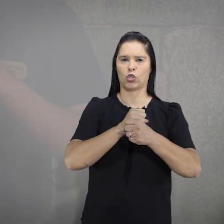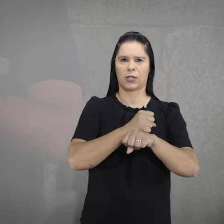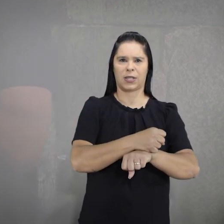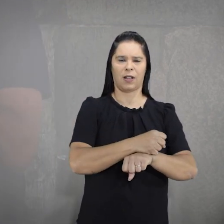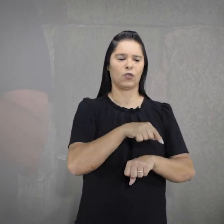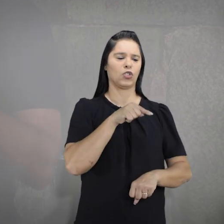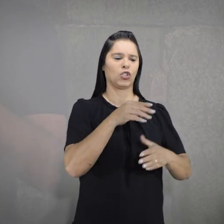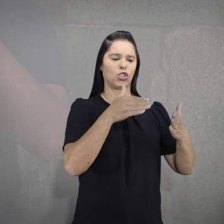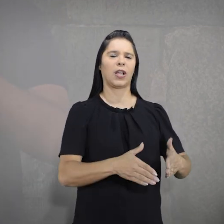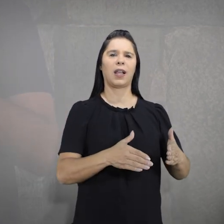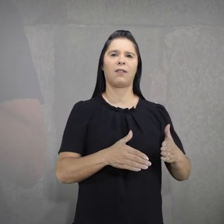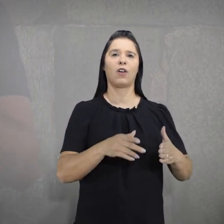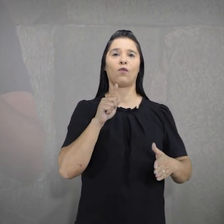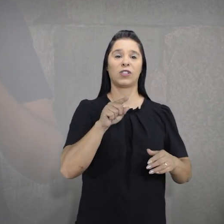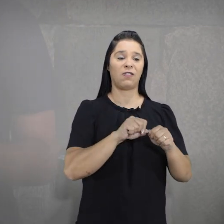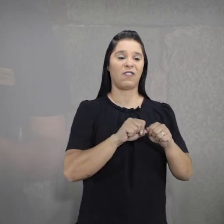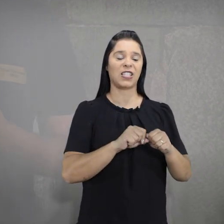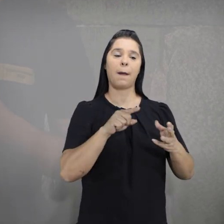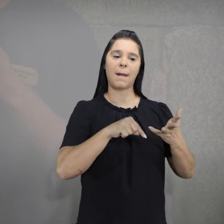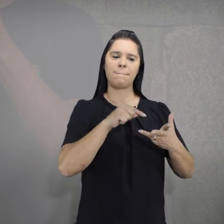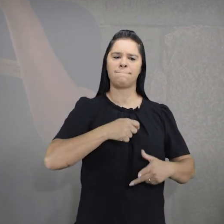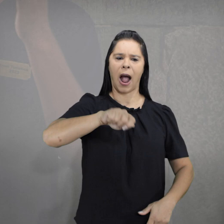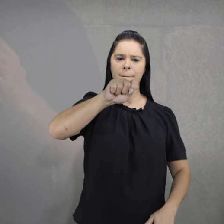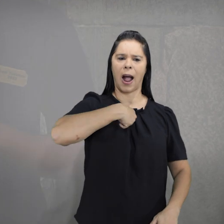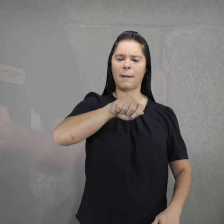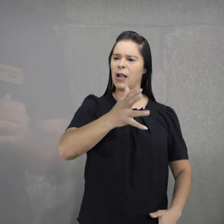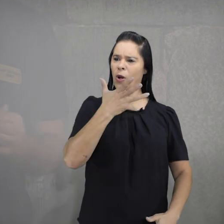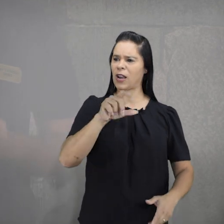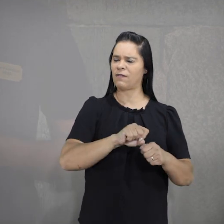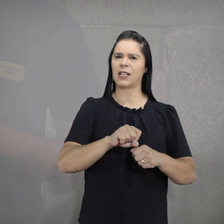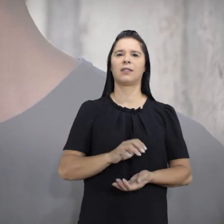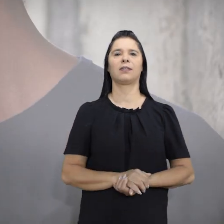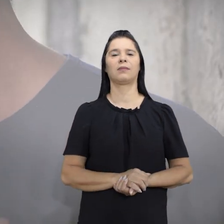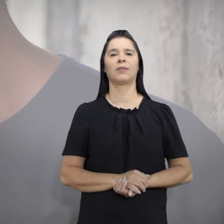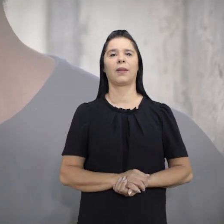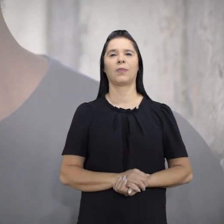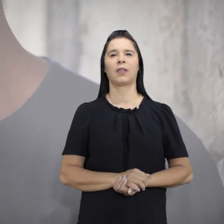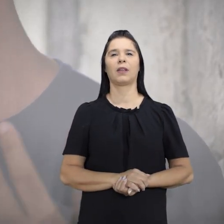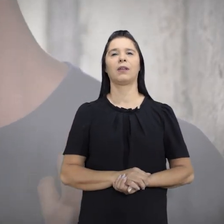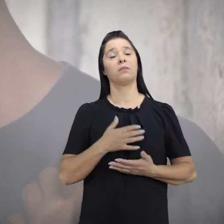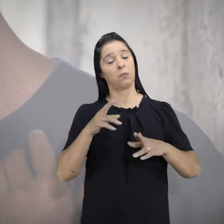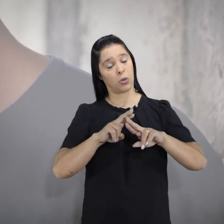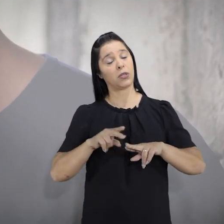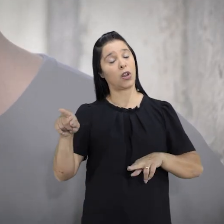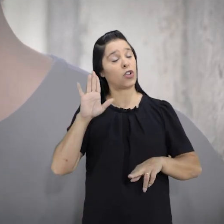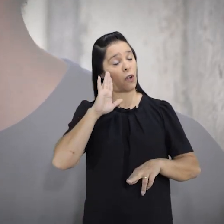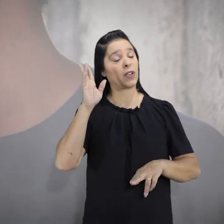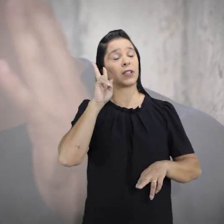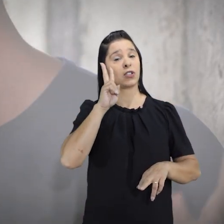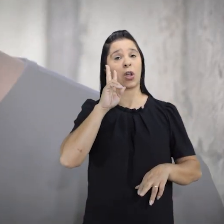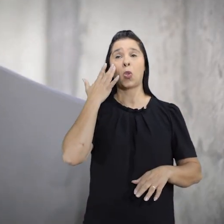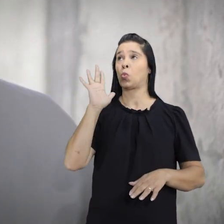na rua, lá na torre, você vai bater desse jeito, é desse jeito que você vai tocar. Muitos toques saíram daí, pelo menos eu já ouvi essa